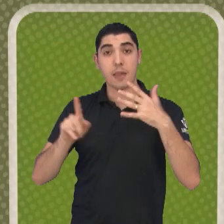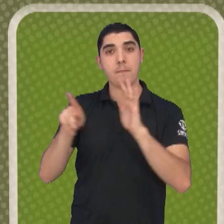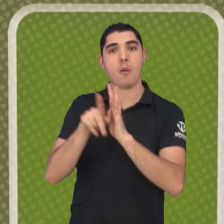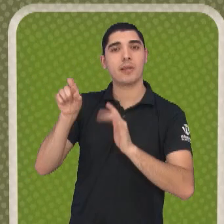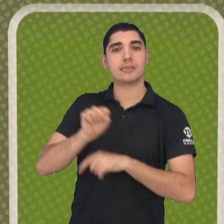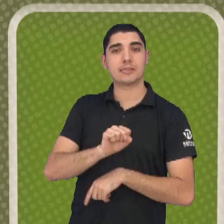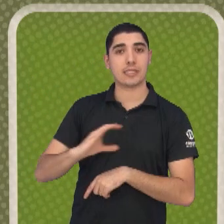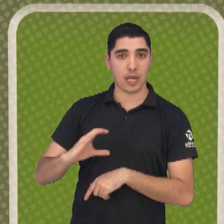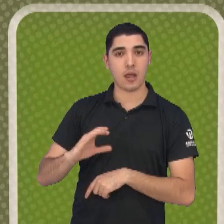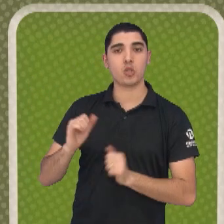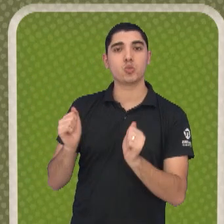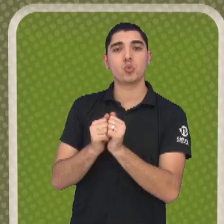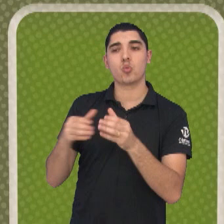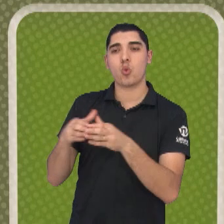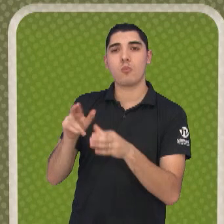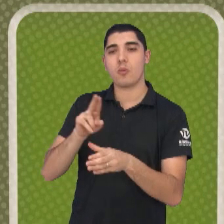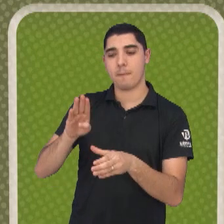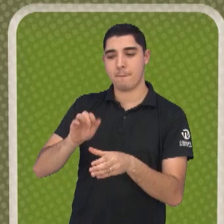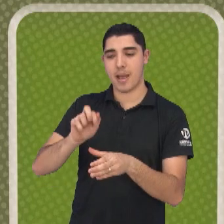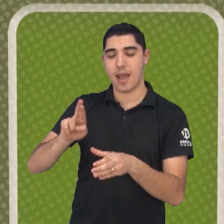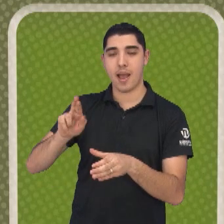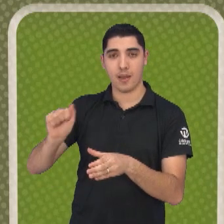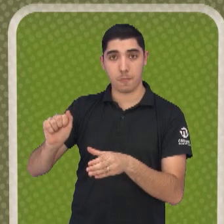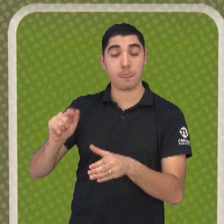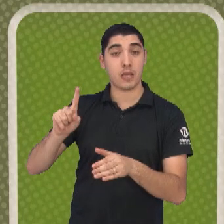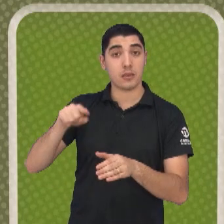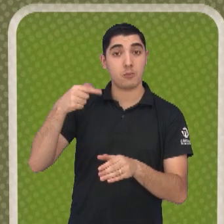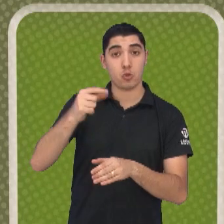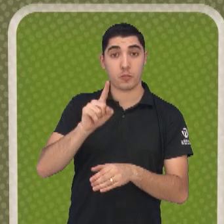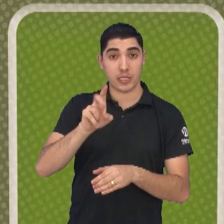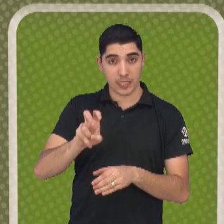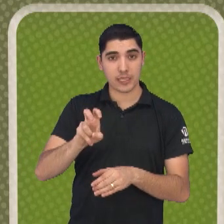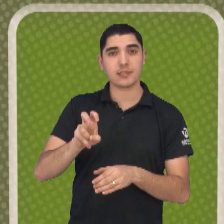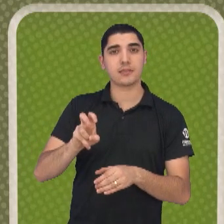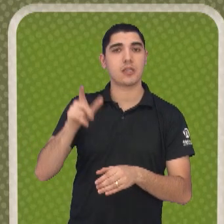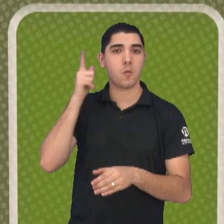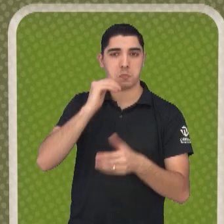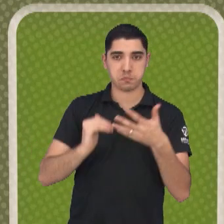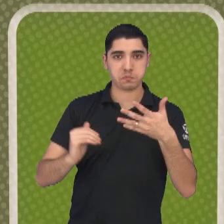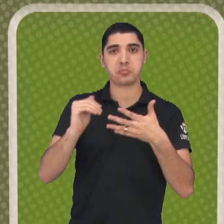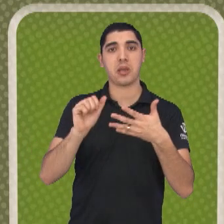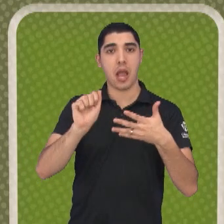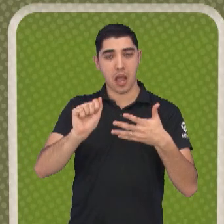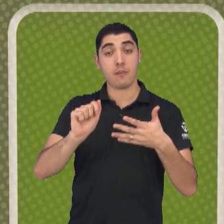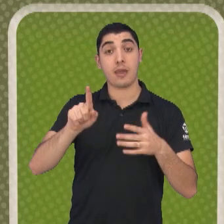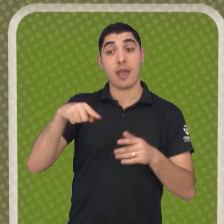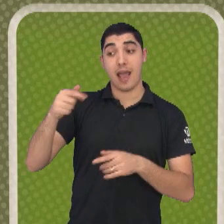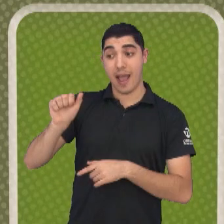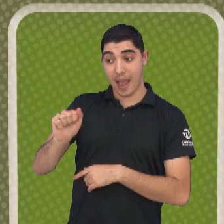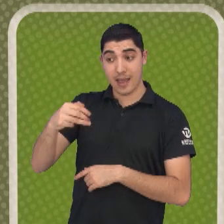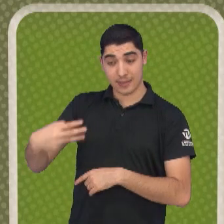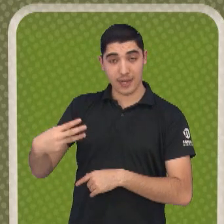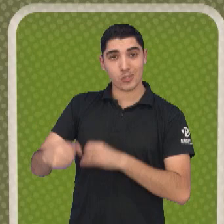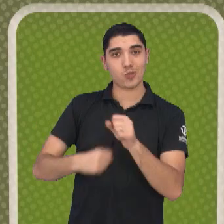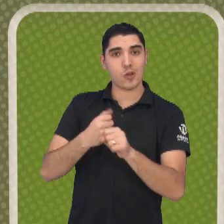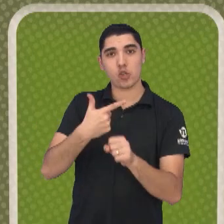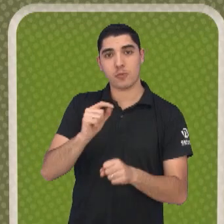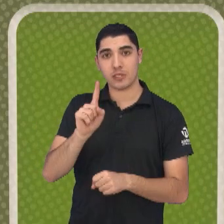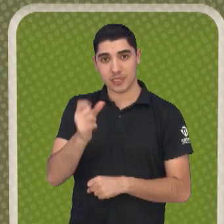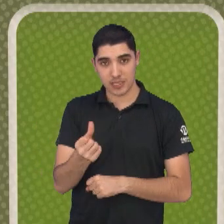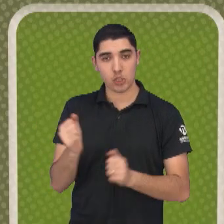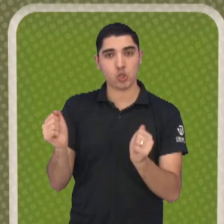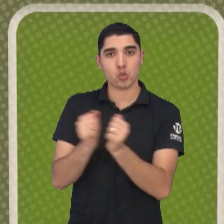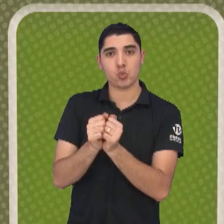subiu para série A2 Paulista em 2015 no votuporanguense e para a série A3 em 2016 com